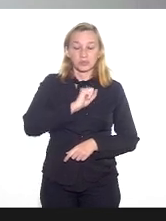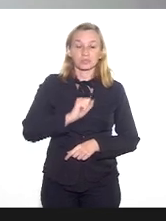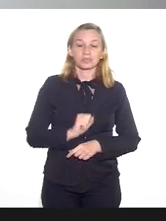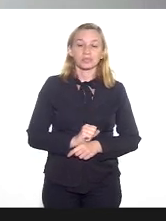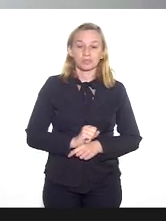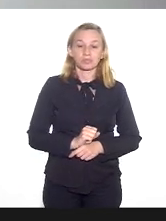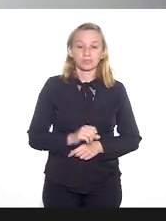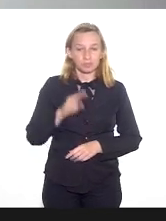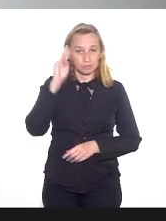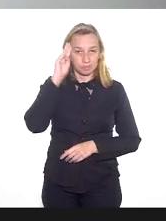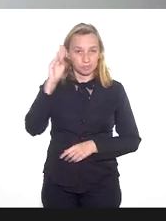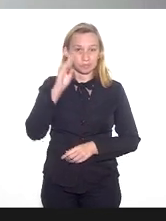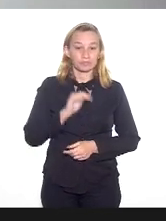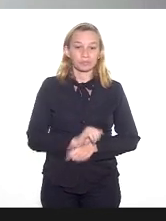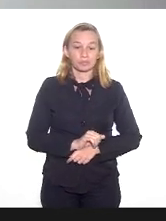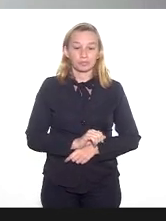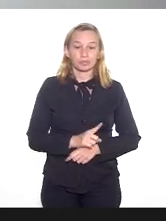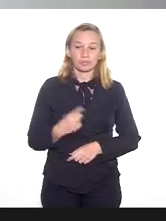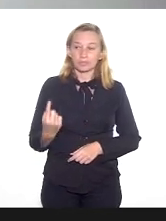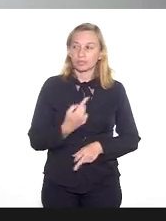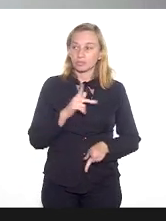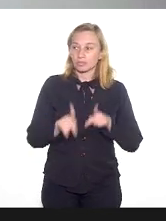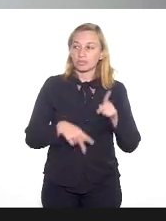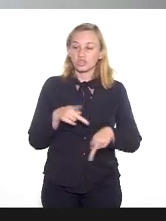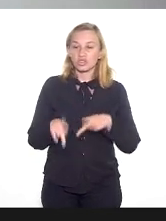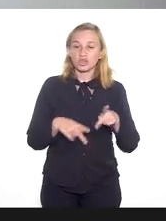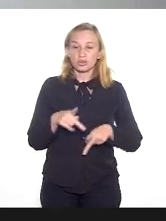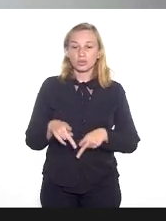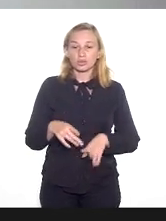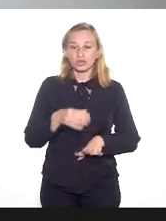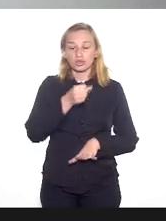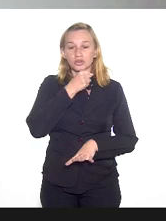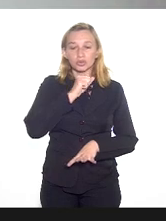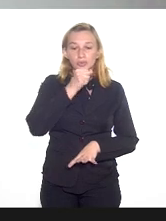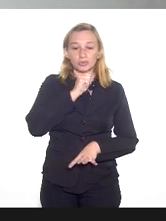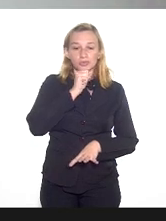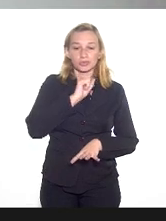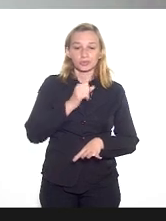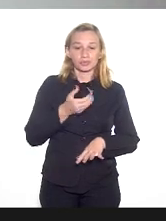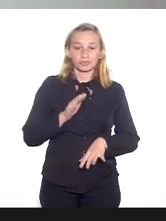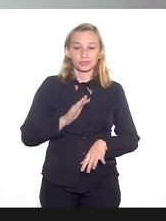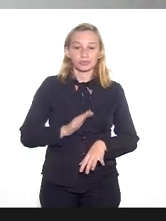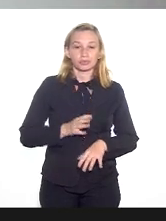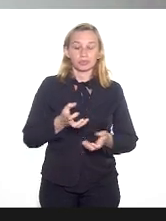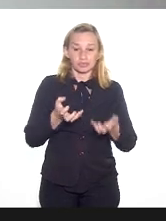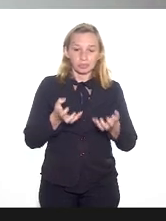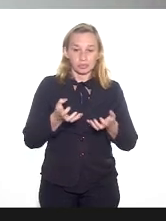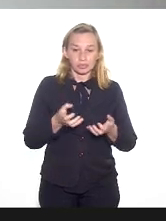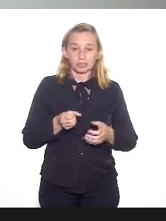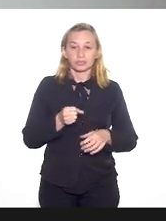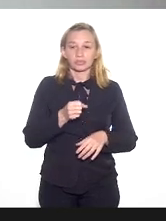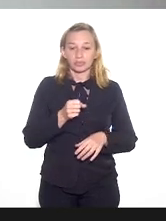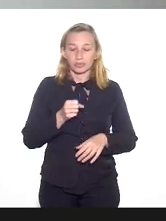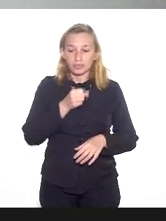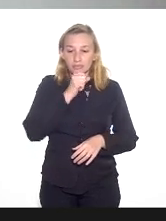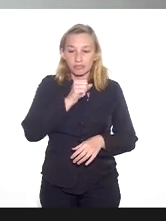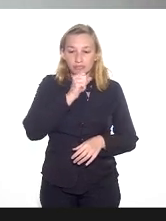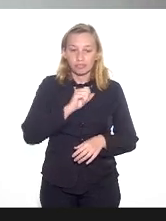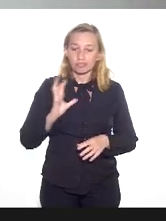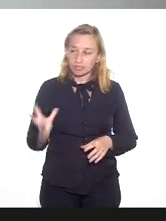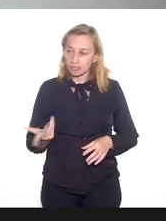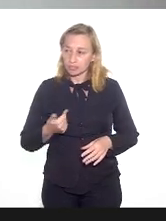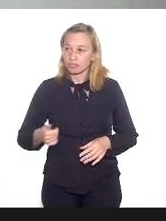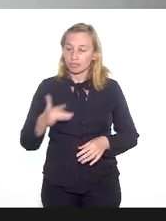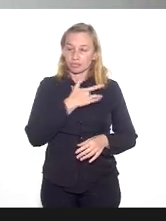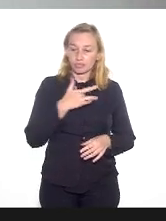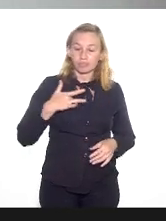algo fundamental. A nossa população está envelhecendo e nós queremos que ela envelheça com qualidade, com saúde, e